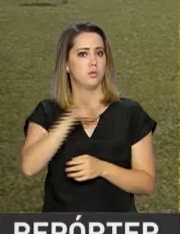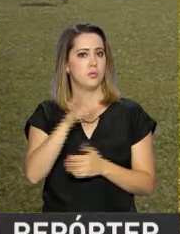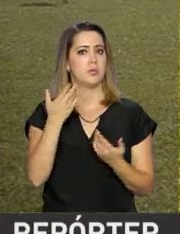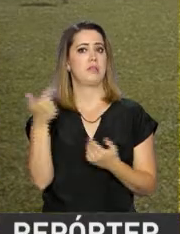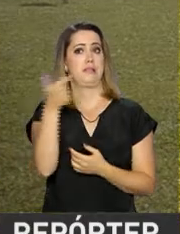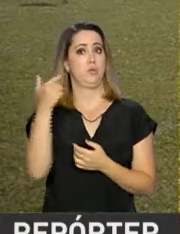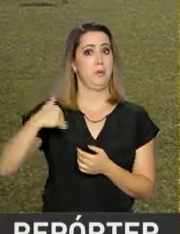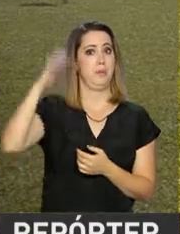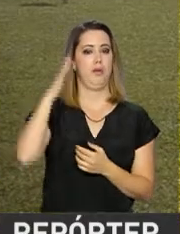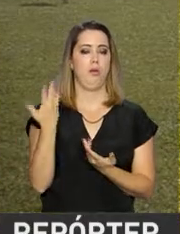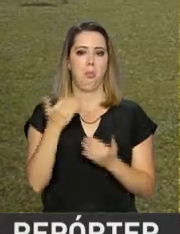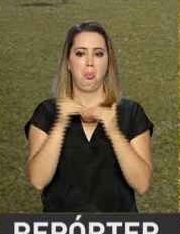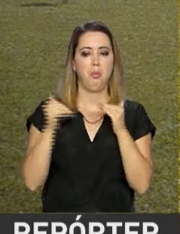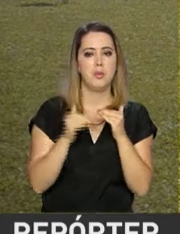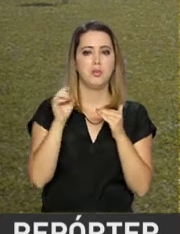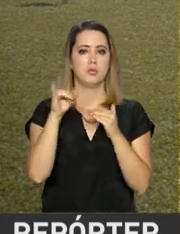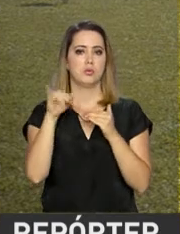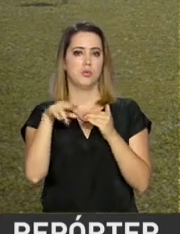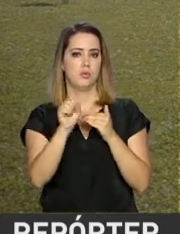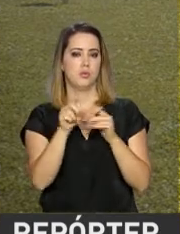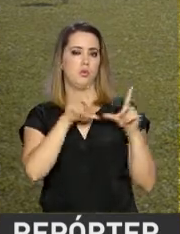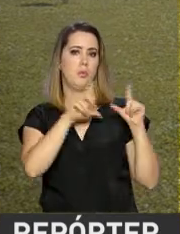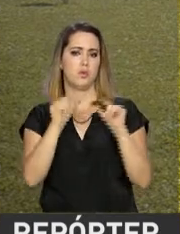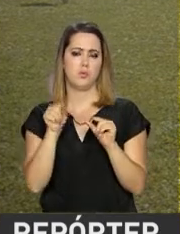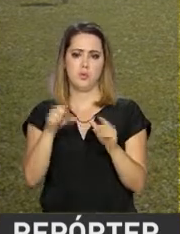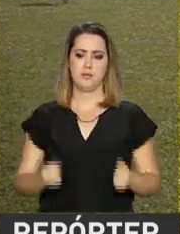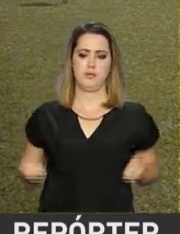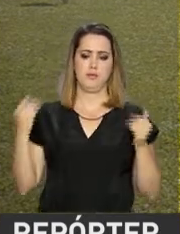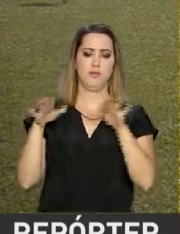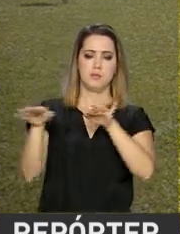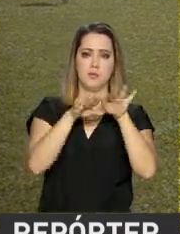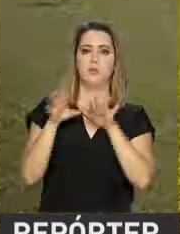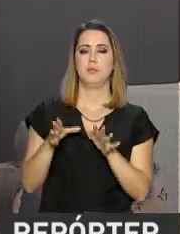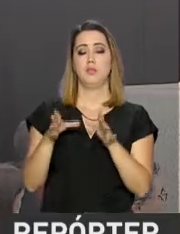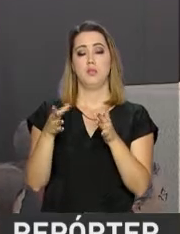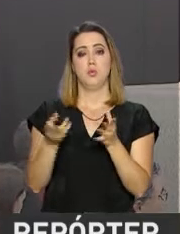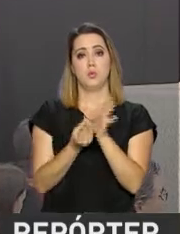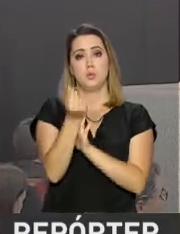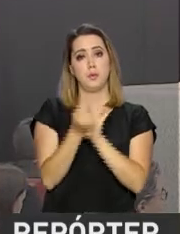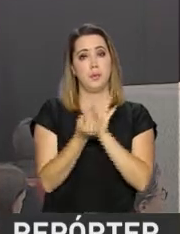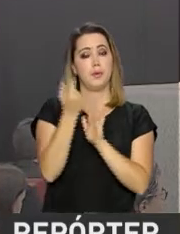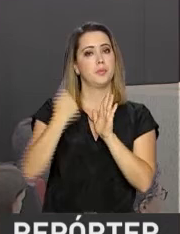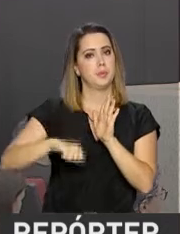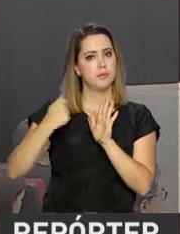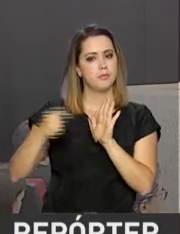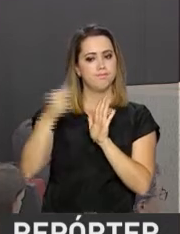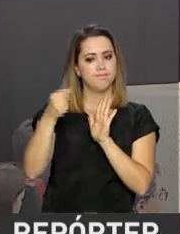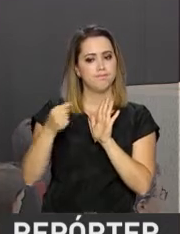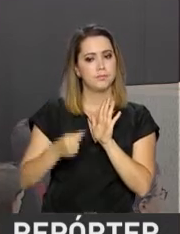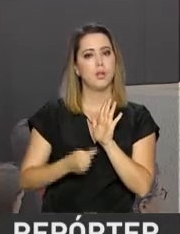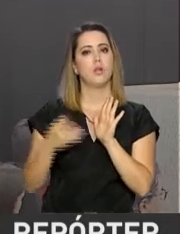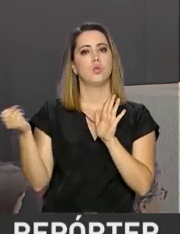da previdência para diminuir esse e outros gastos e equilibrar as contas públicas o governo vem tomando uma série de